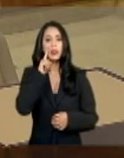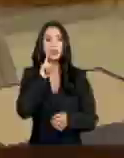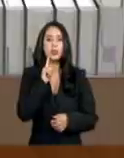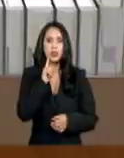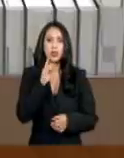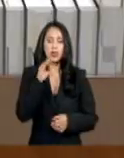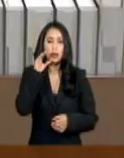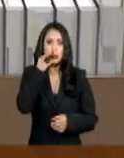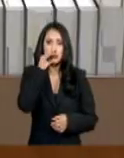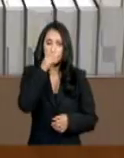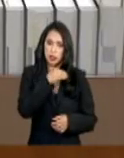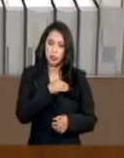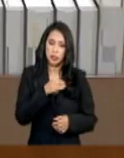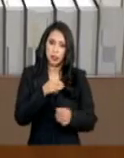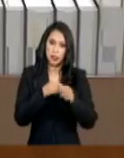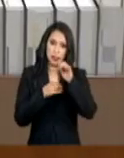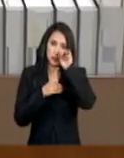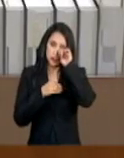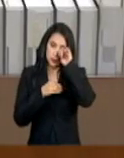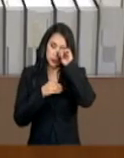mello e